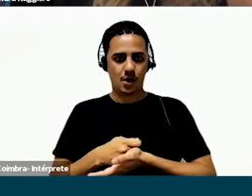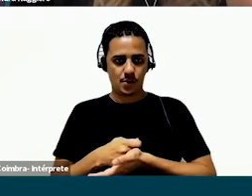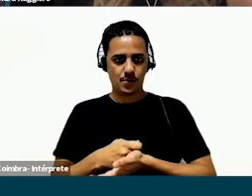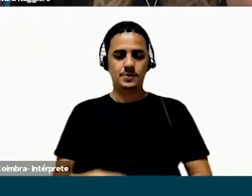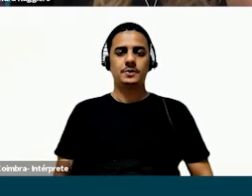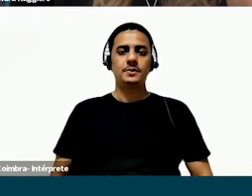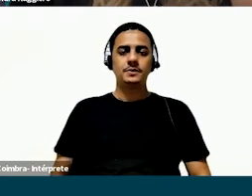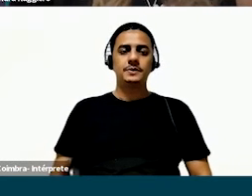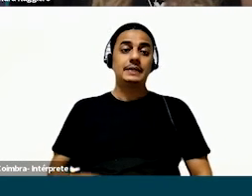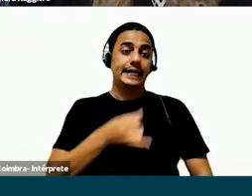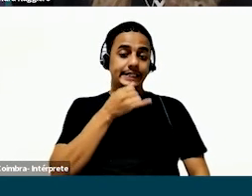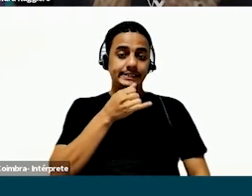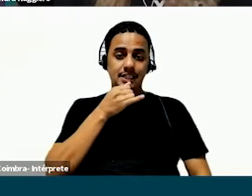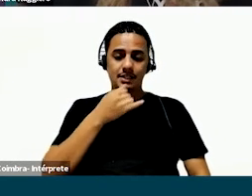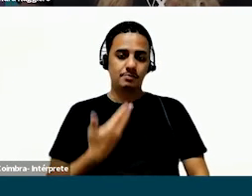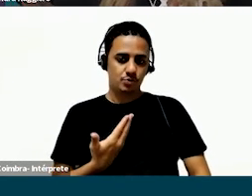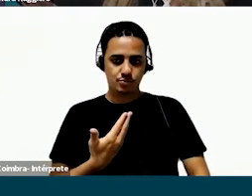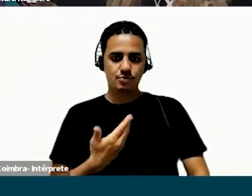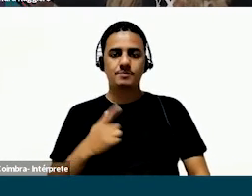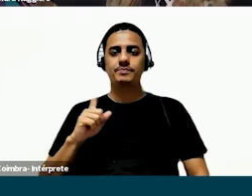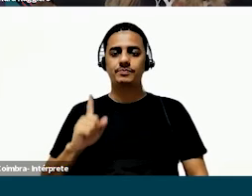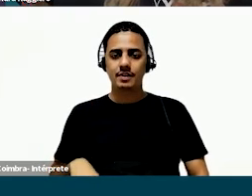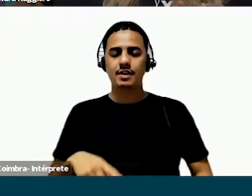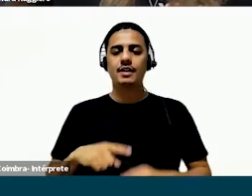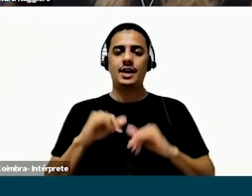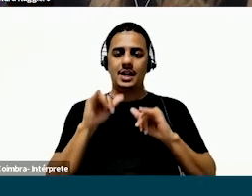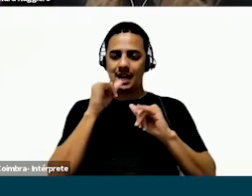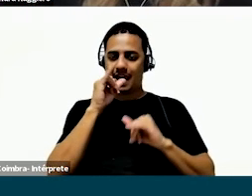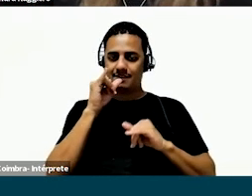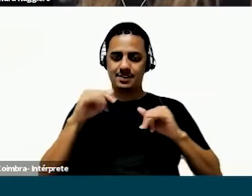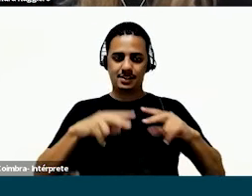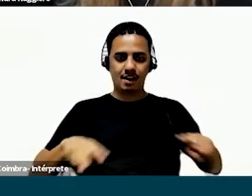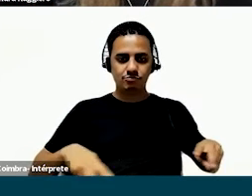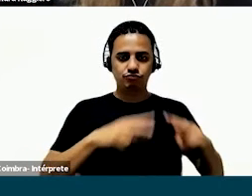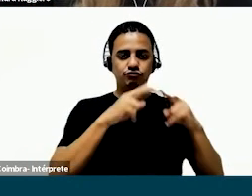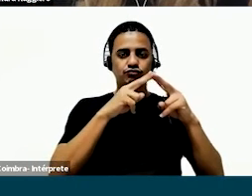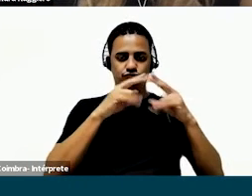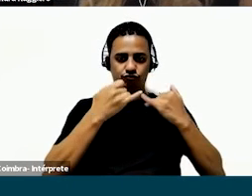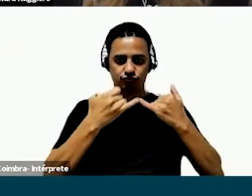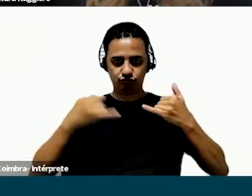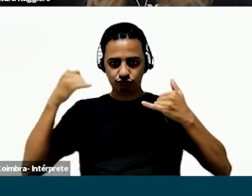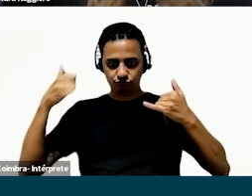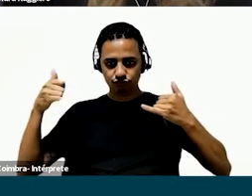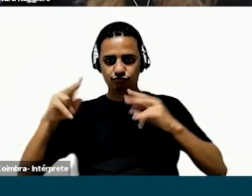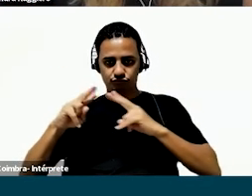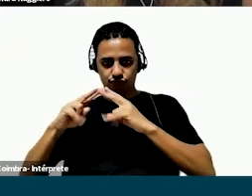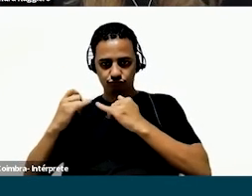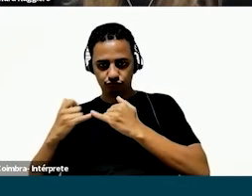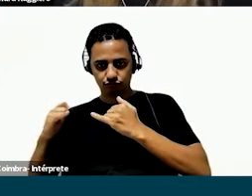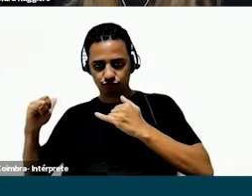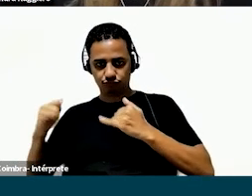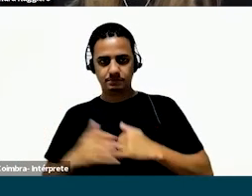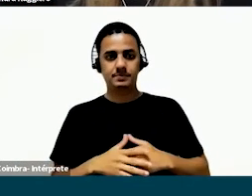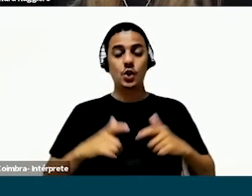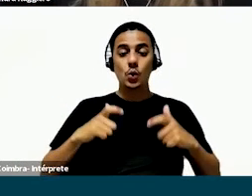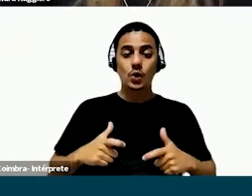fase de decisões. O nosso case é com relação à energia elétrica, mais precisamente na